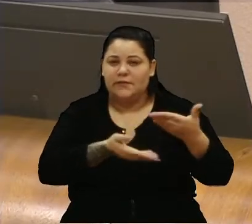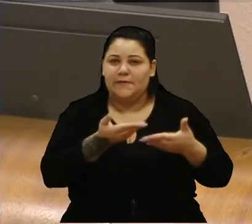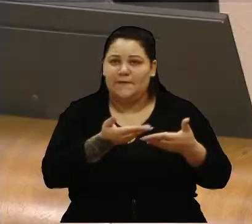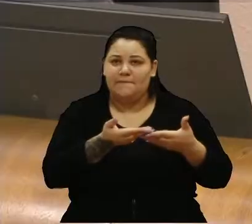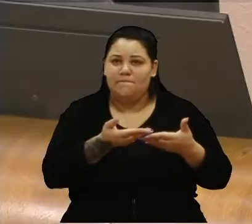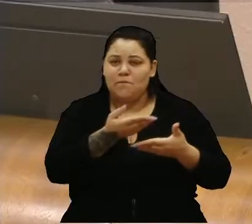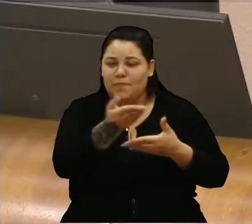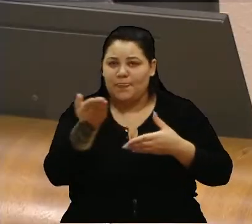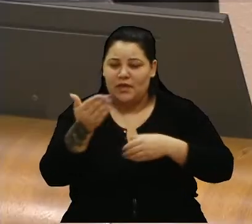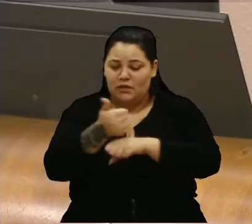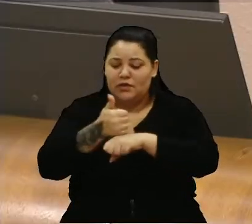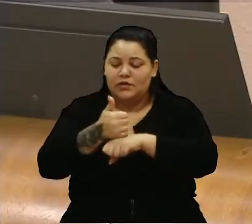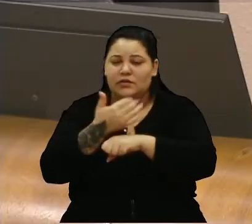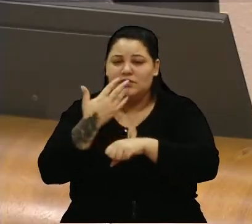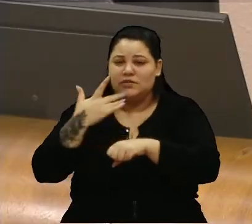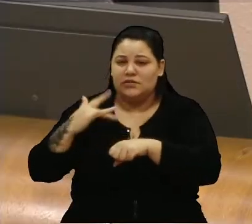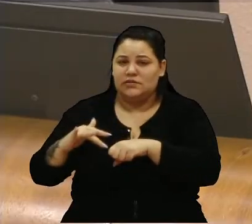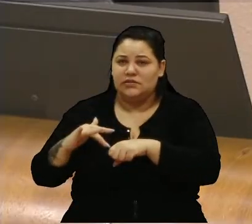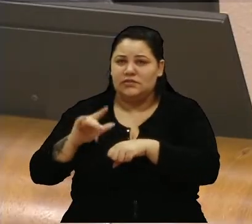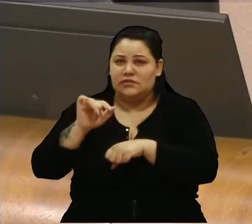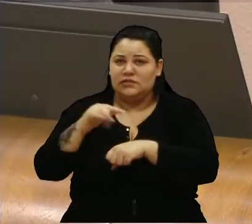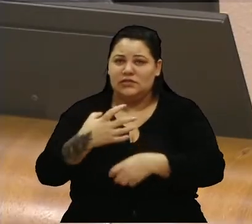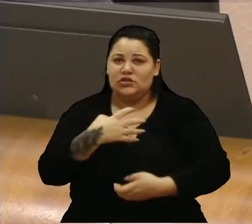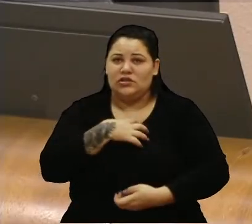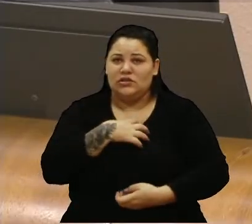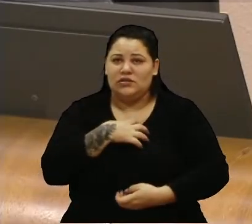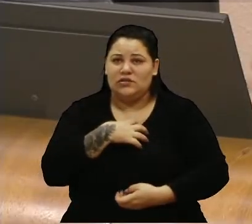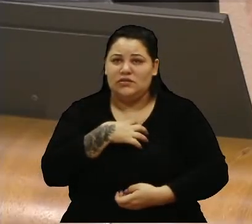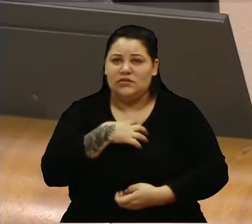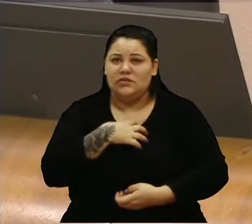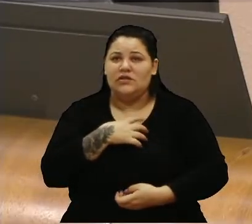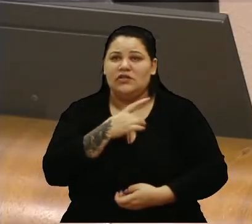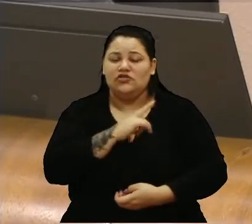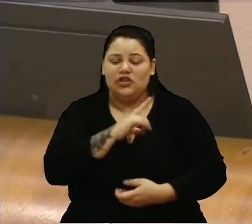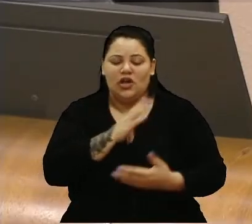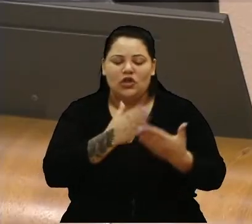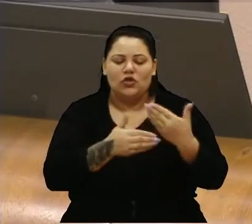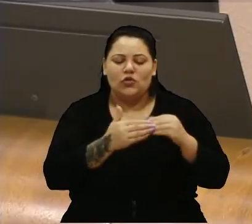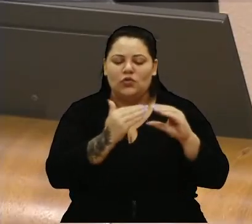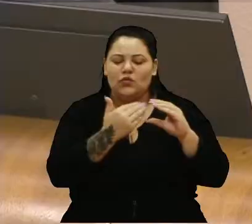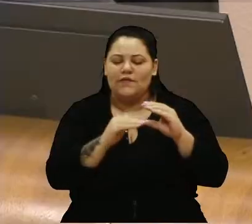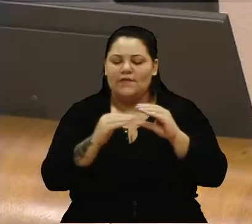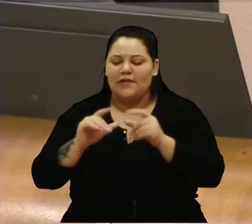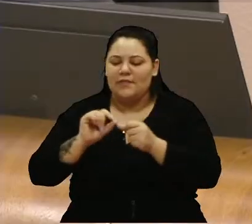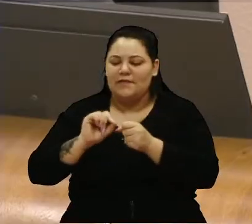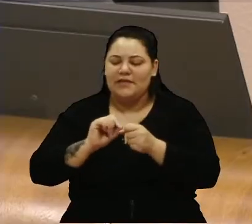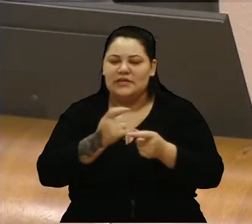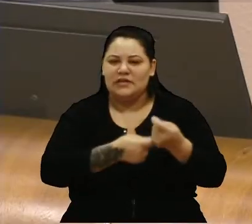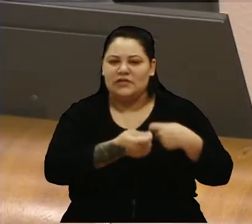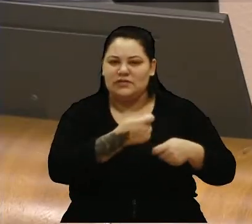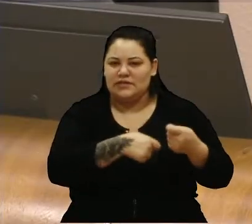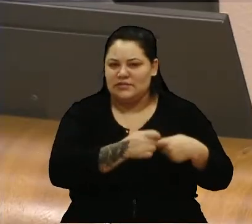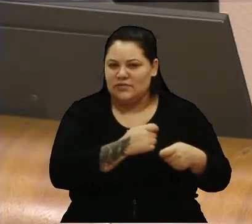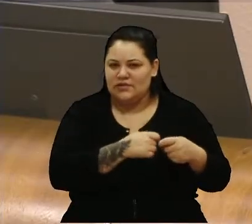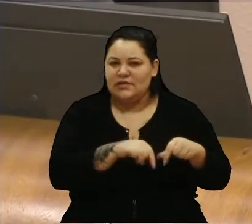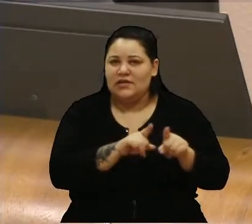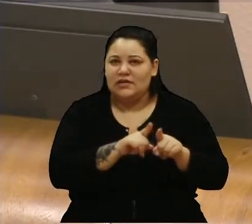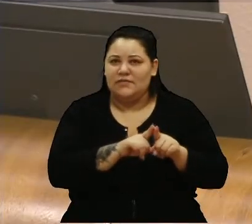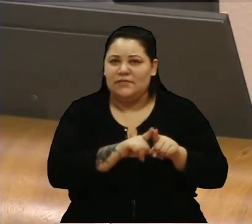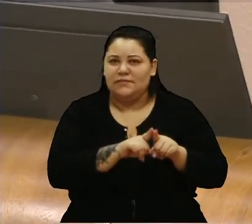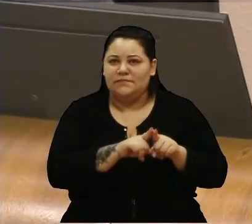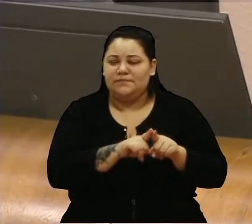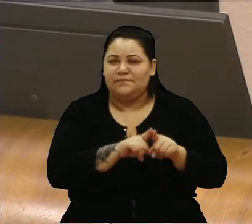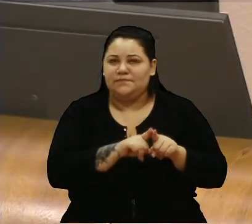da educação infantil dessa forma, sendo que havia todo um encaminhamento para a negociação e se coloca